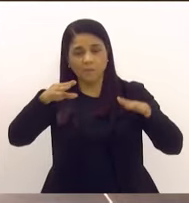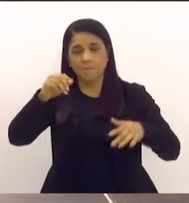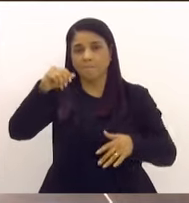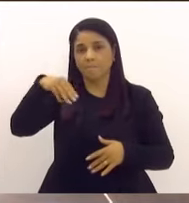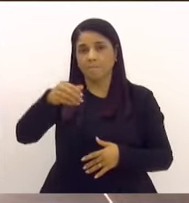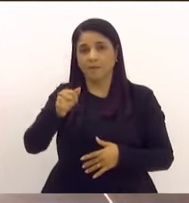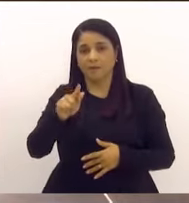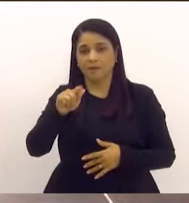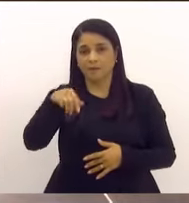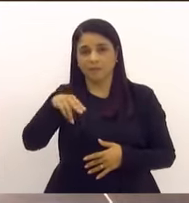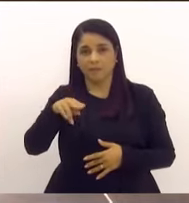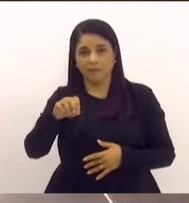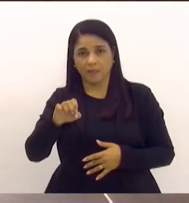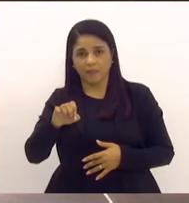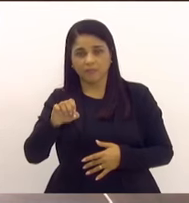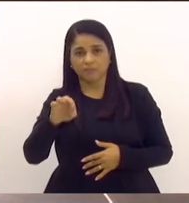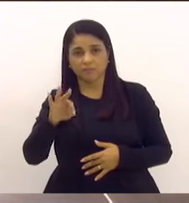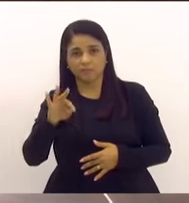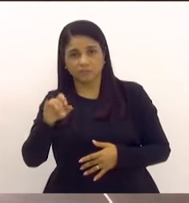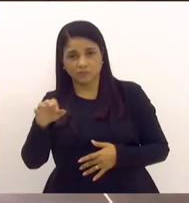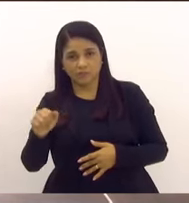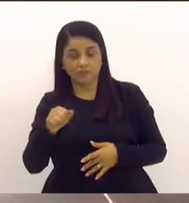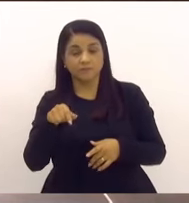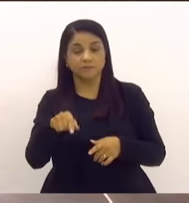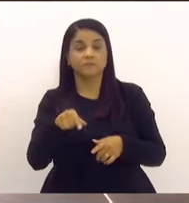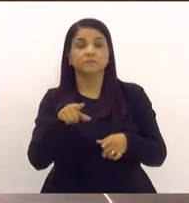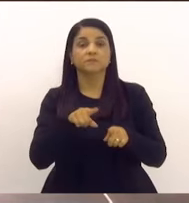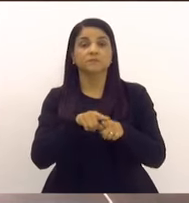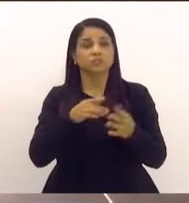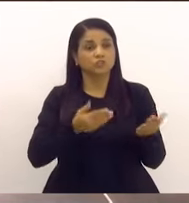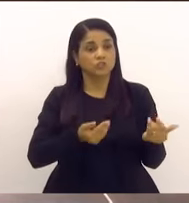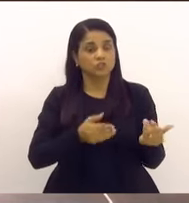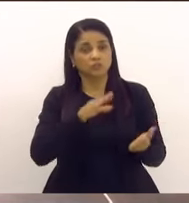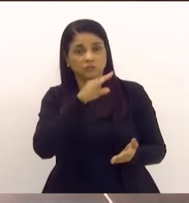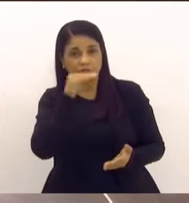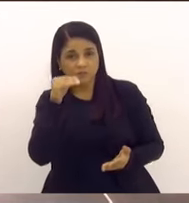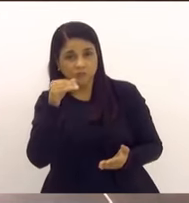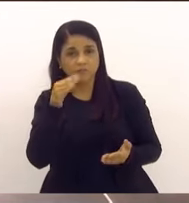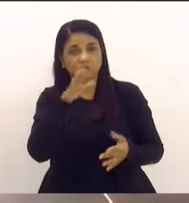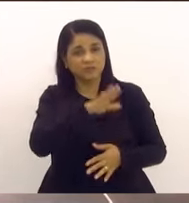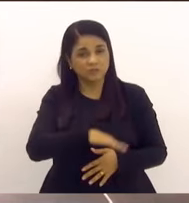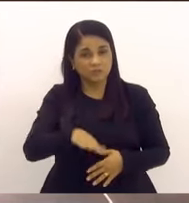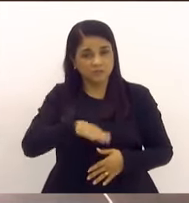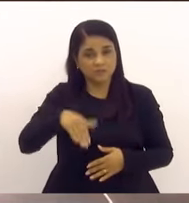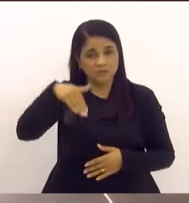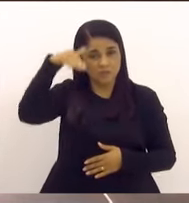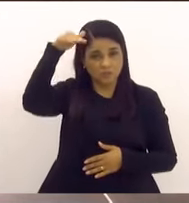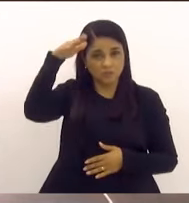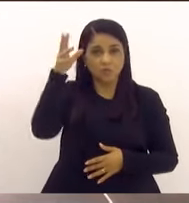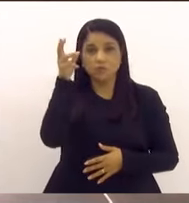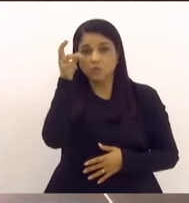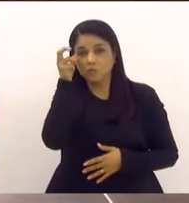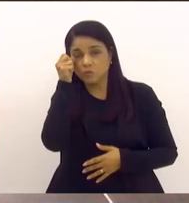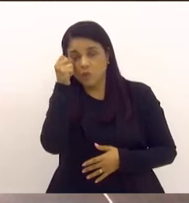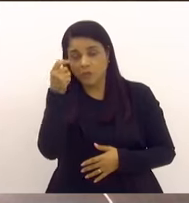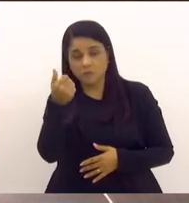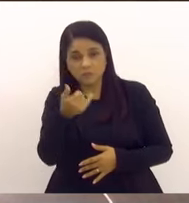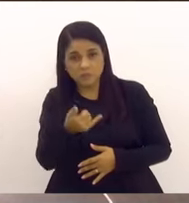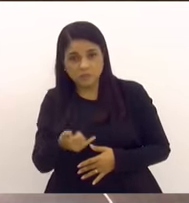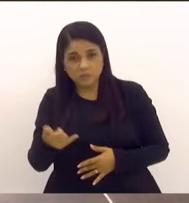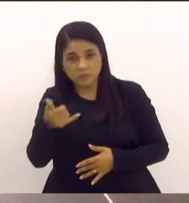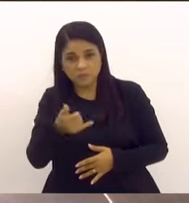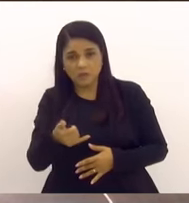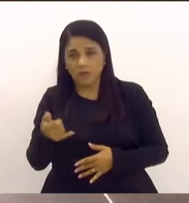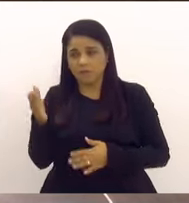a partir desses equipamentos. Muitos adolescentes, jovens, crianças e até adultos dormem com o celular, senhor presidente,